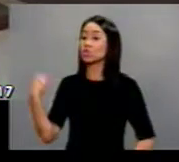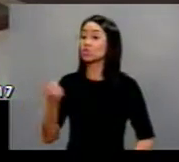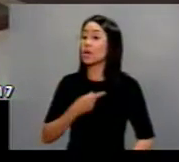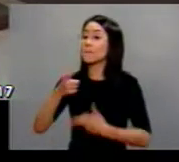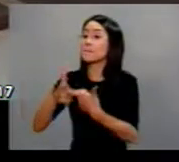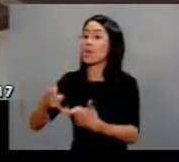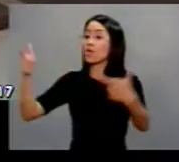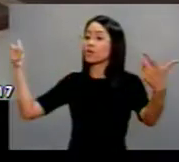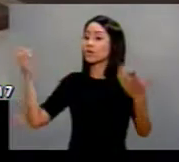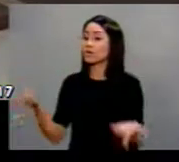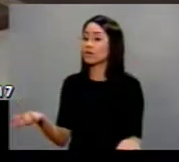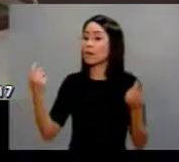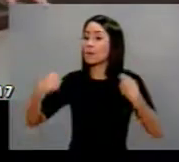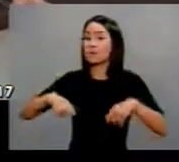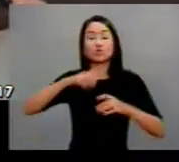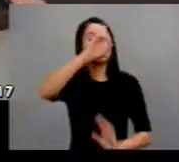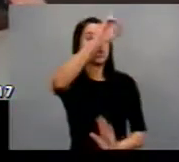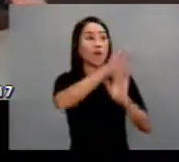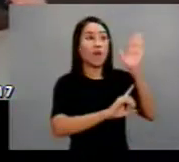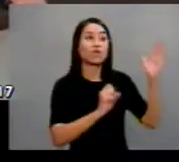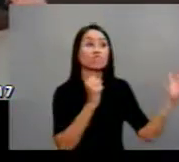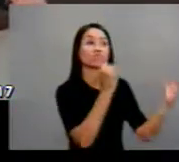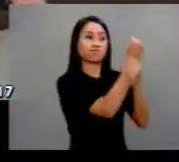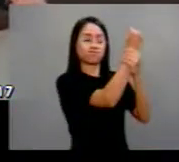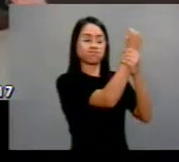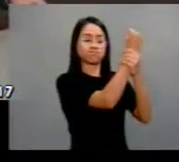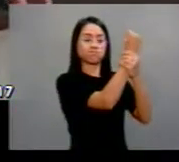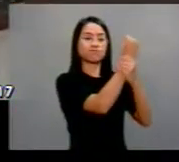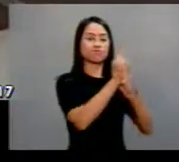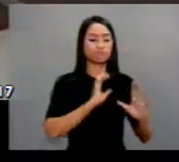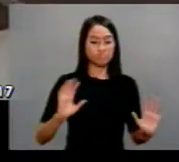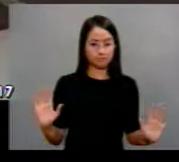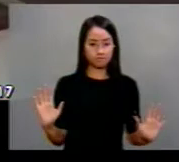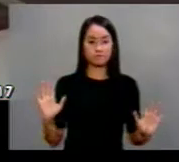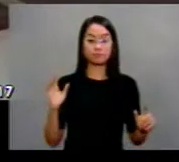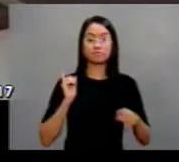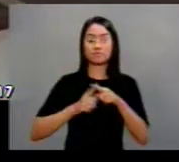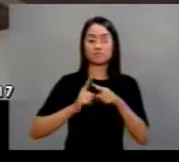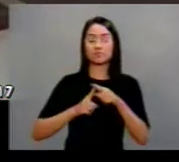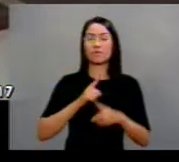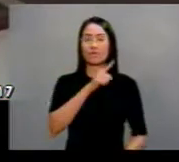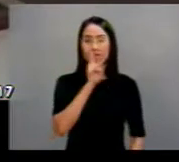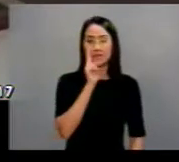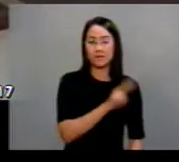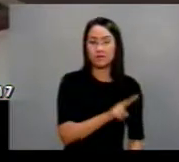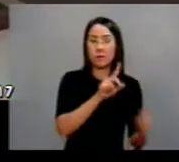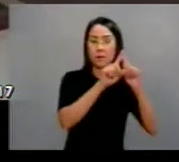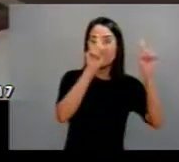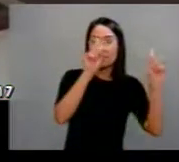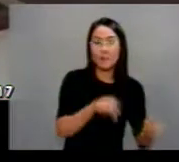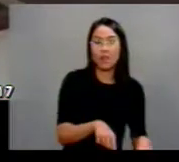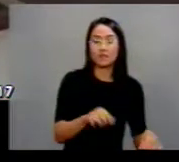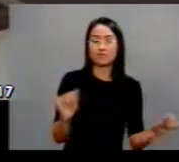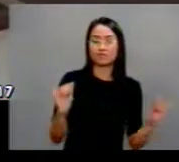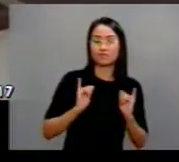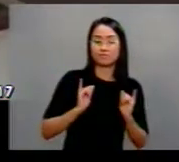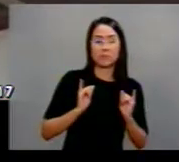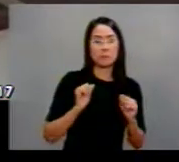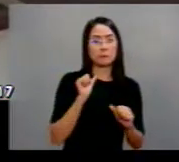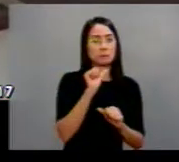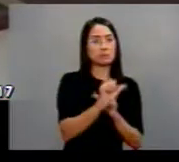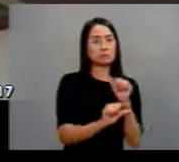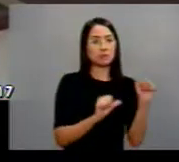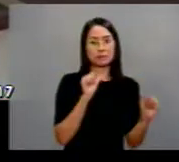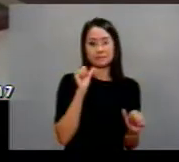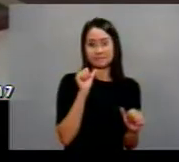manter direitos, combater essa terrível reforma da Previdência, a reforma trabalhista, que já dá os seus primeiros sinais